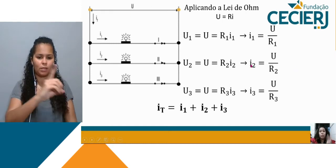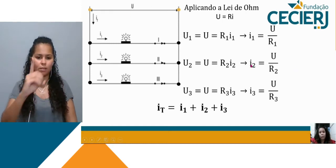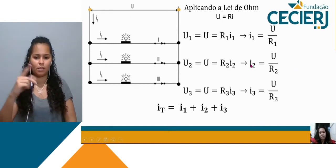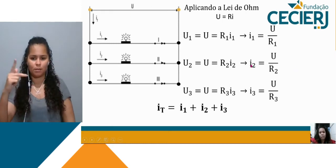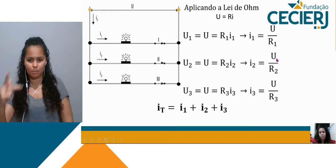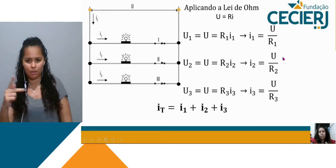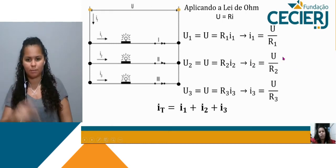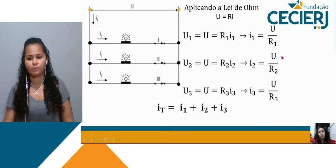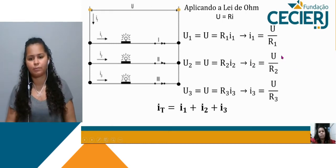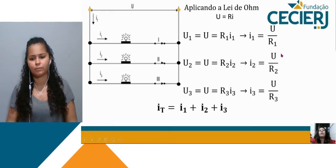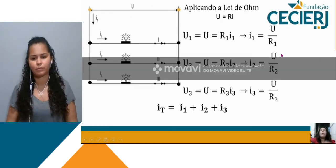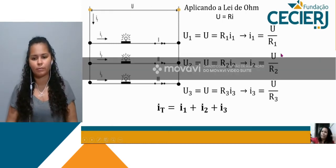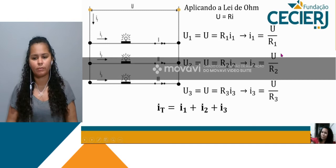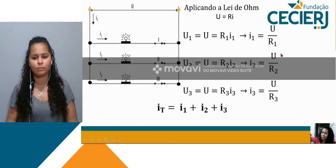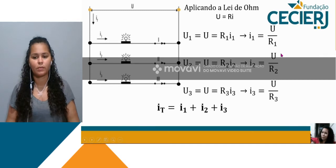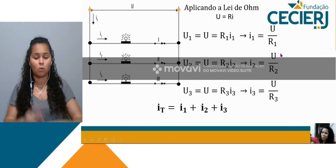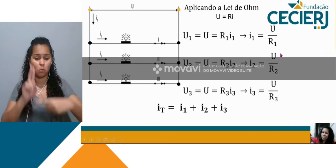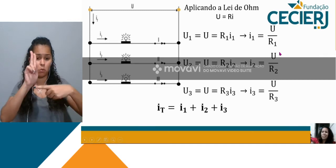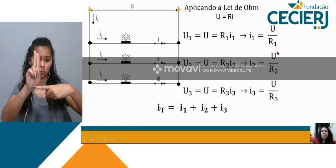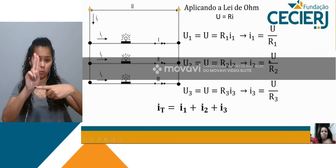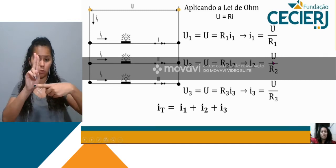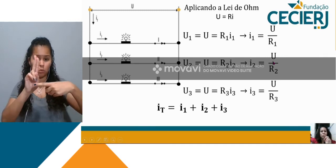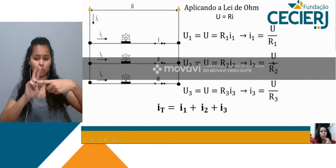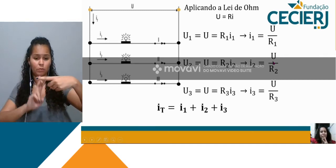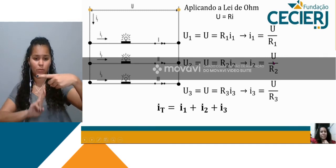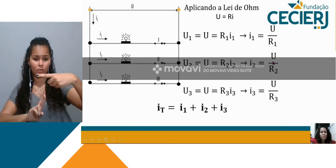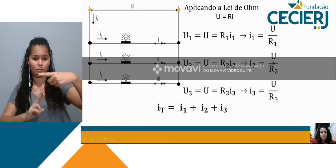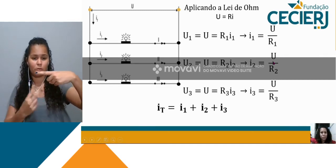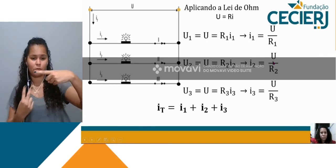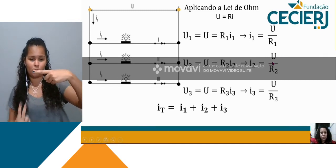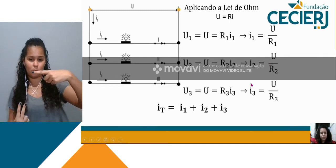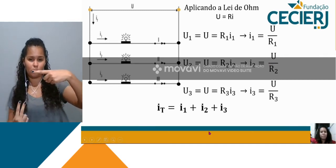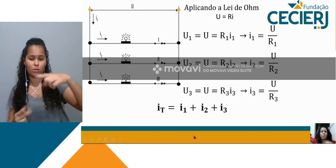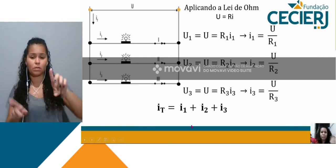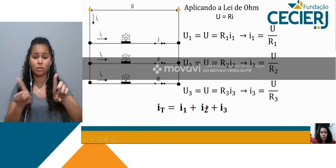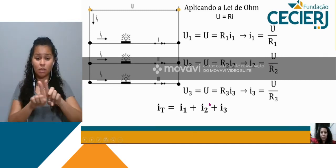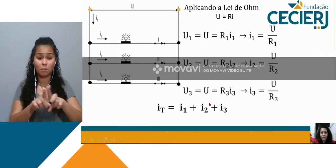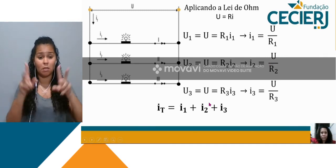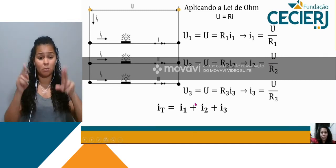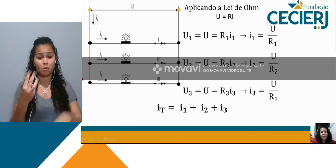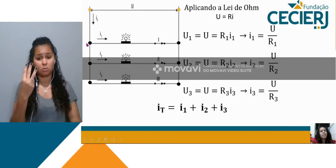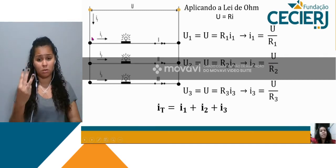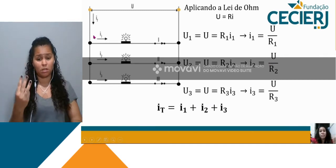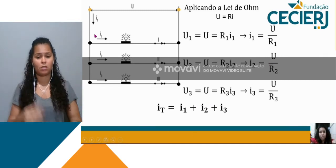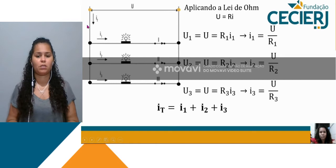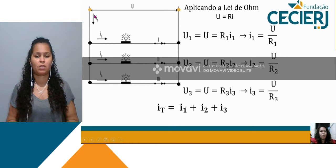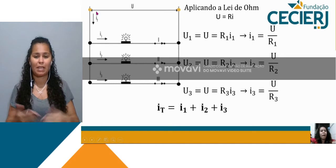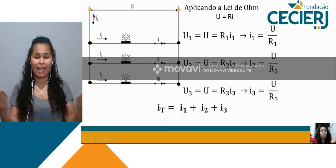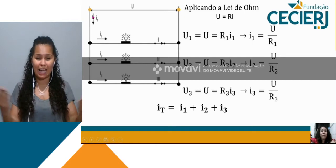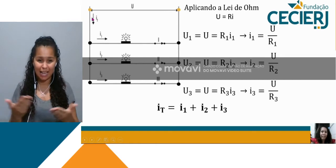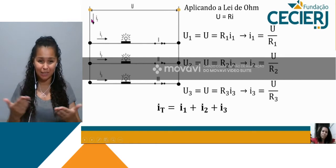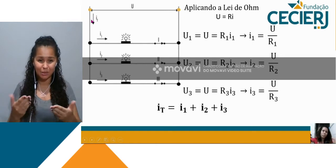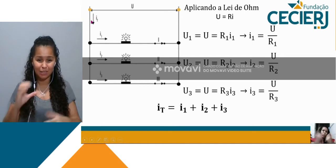corrente 2 igual a DDPU dividido pela resistência 2. Mesma coisa para o 3. E, de novo,